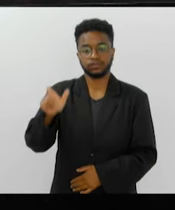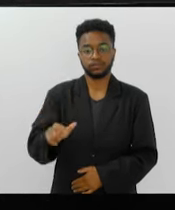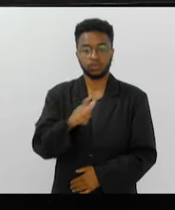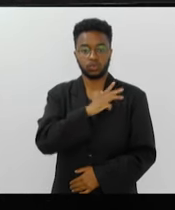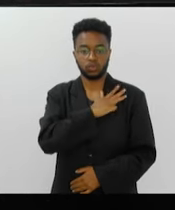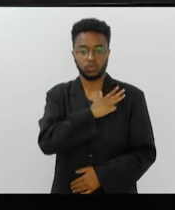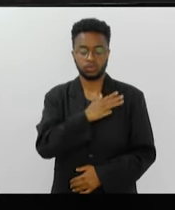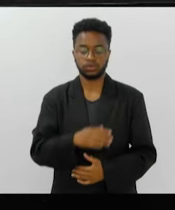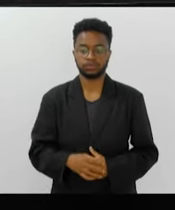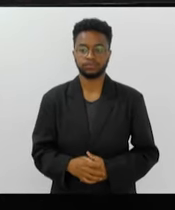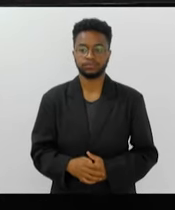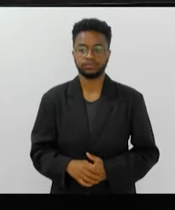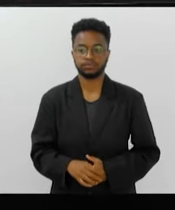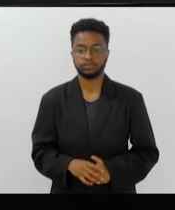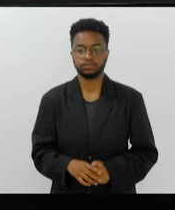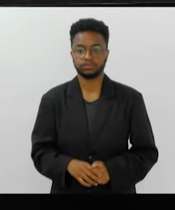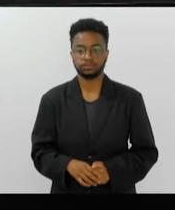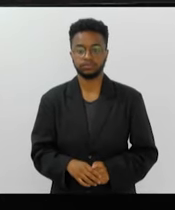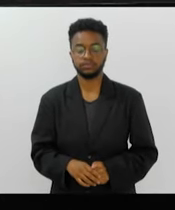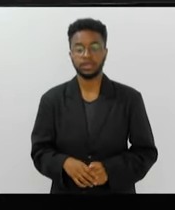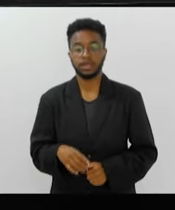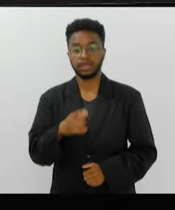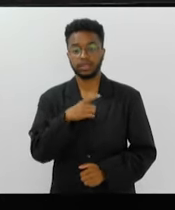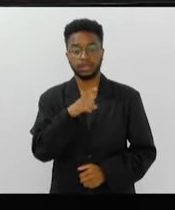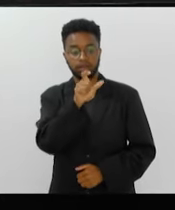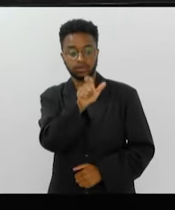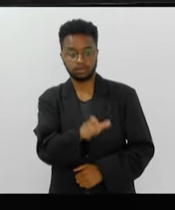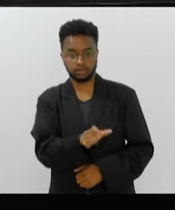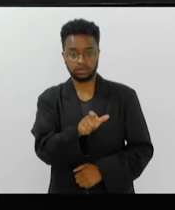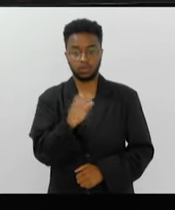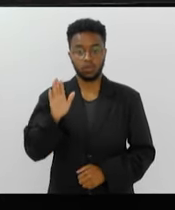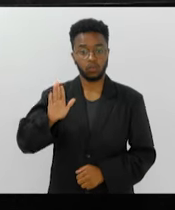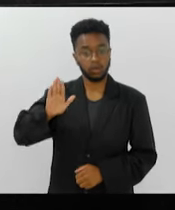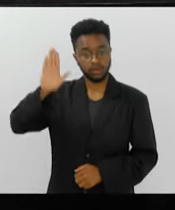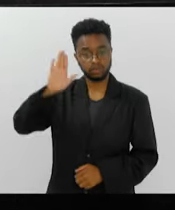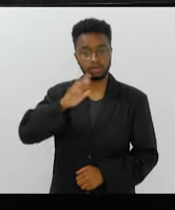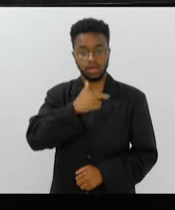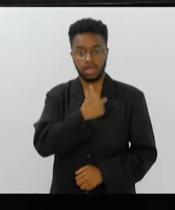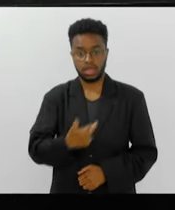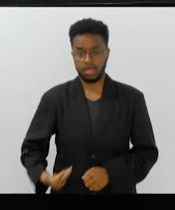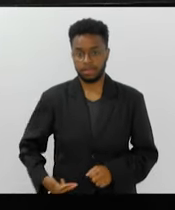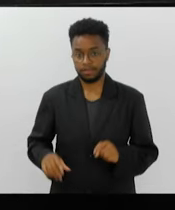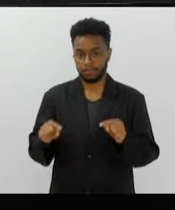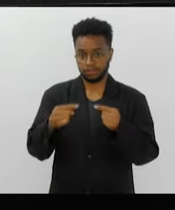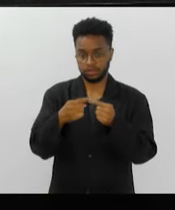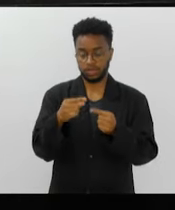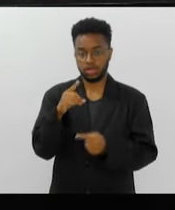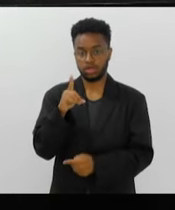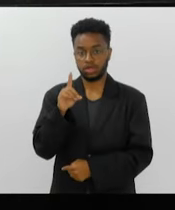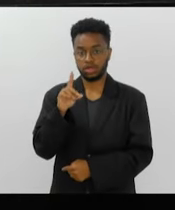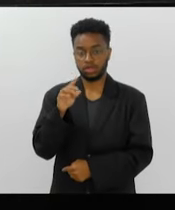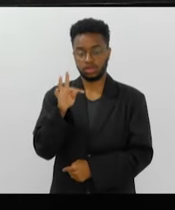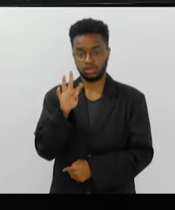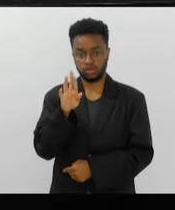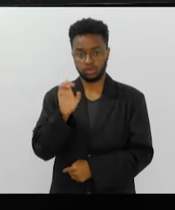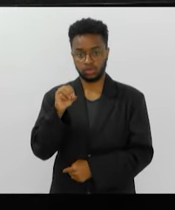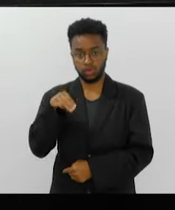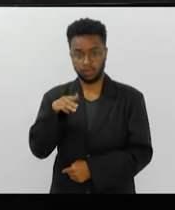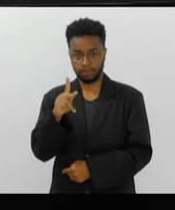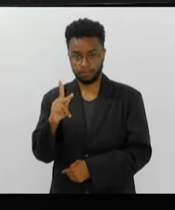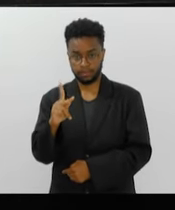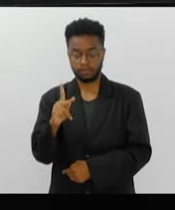Lula e do outro lado a gente tem o candidato Republicano Donald trump que